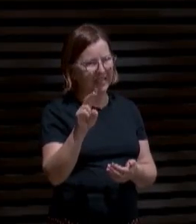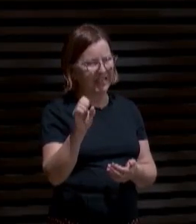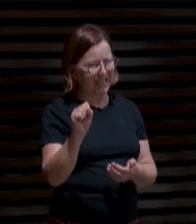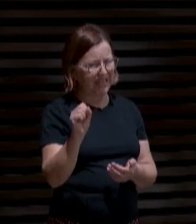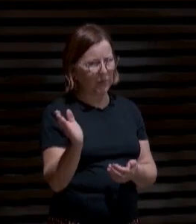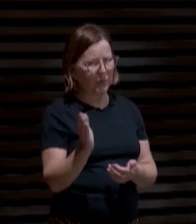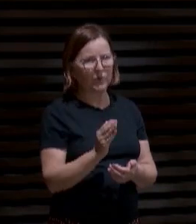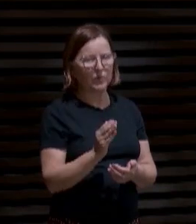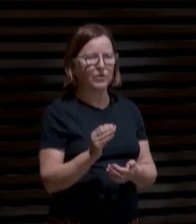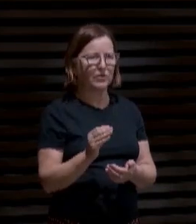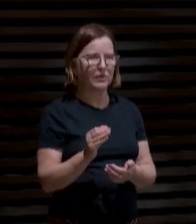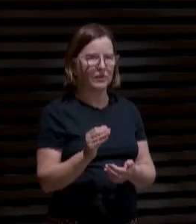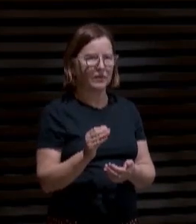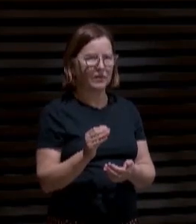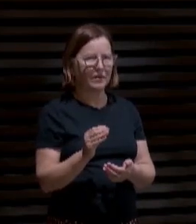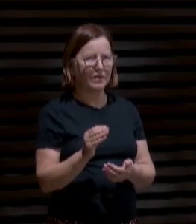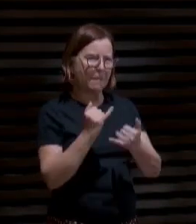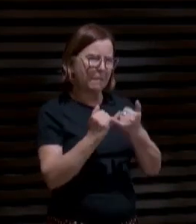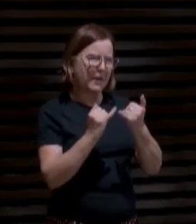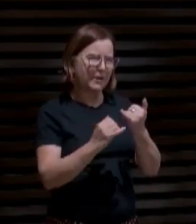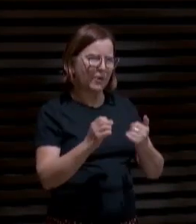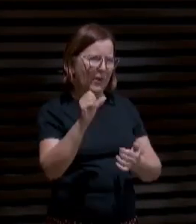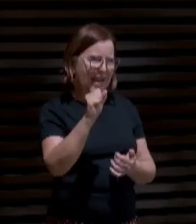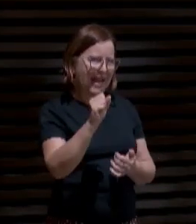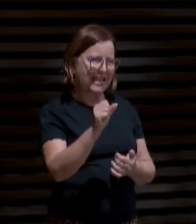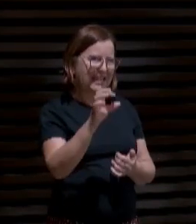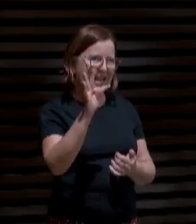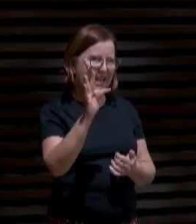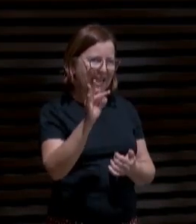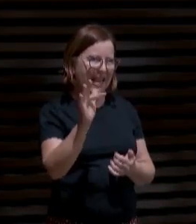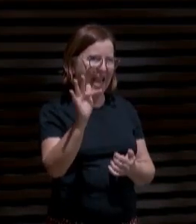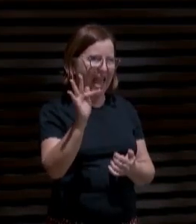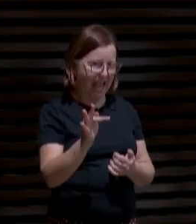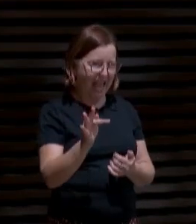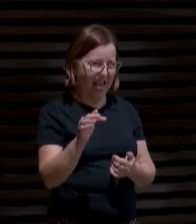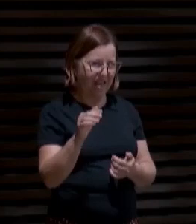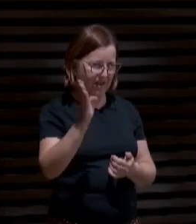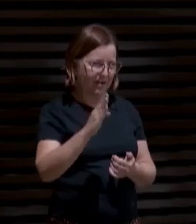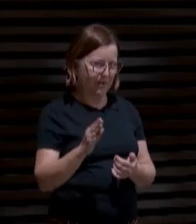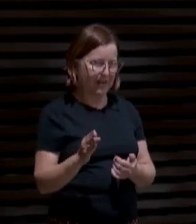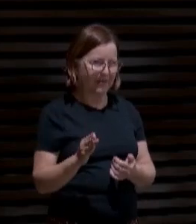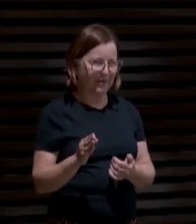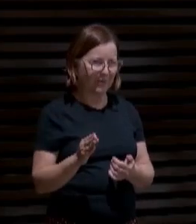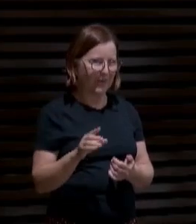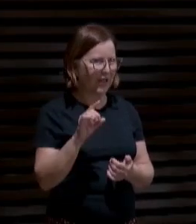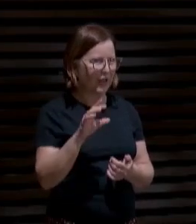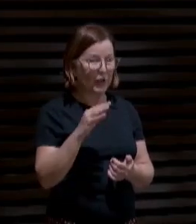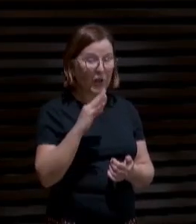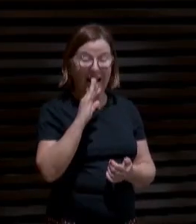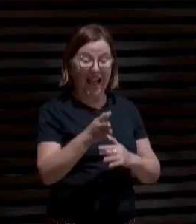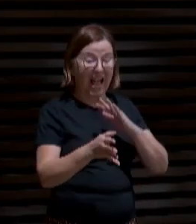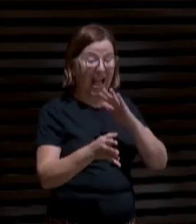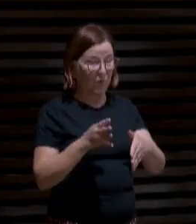de STF. Eles só trazem uma narrativa de acusação contra